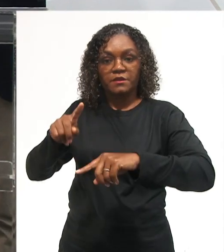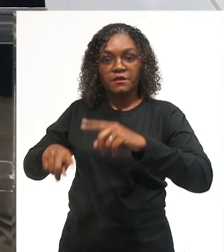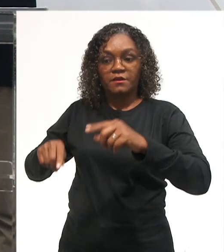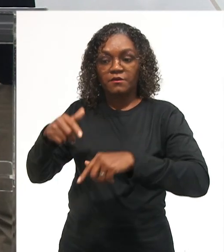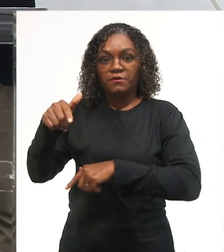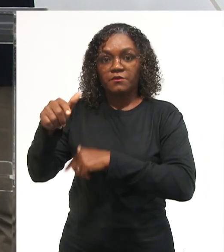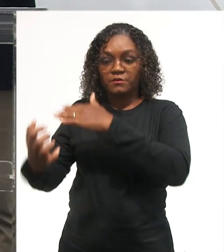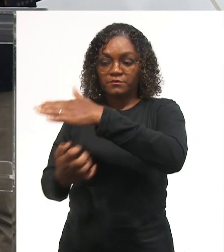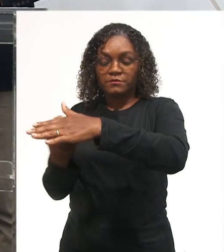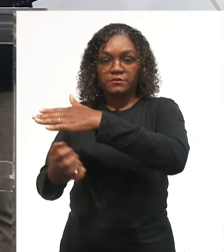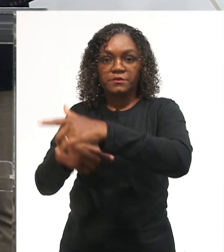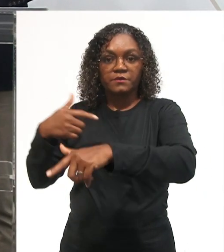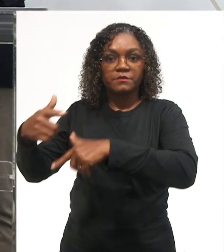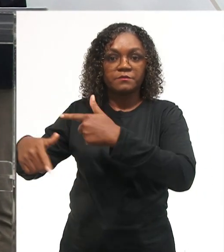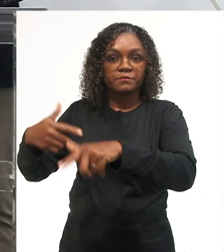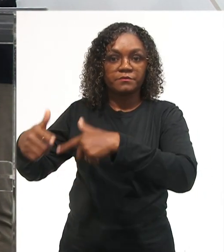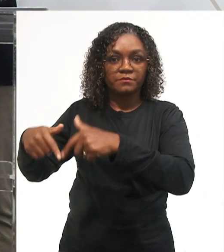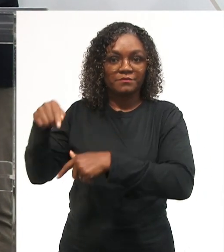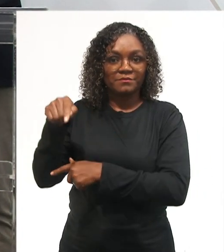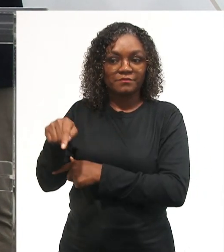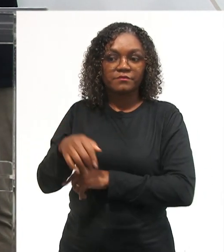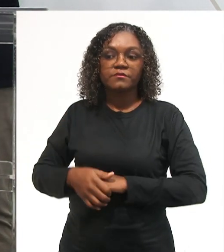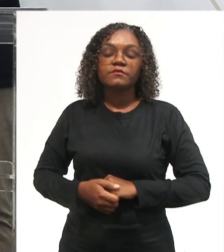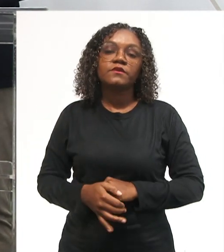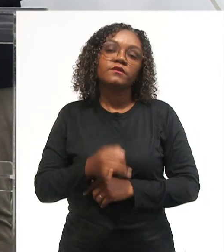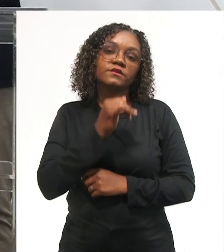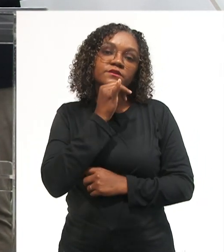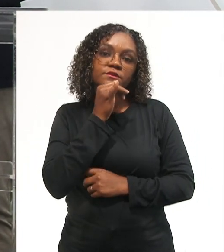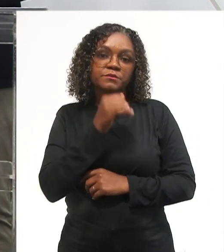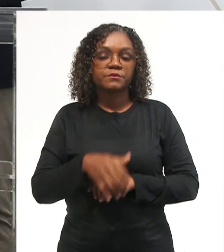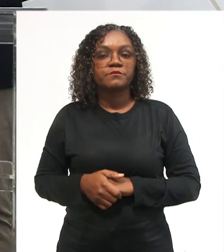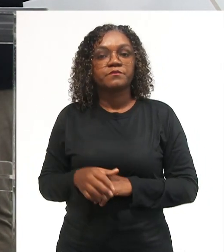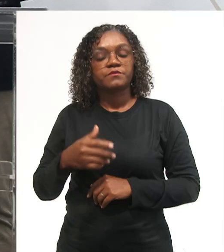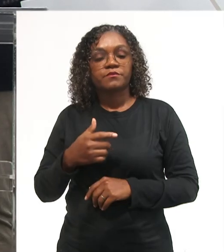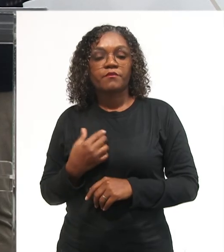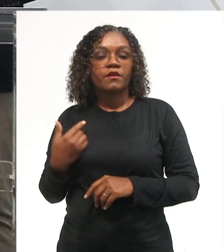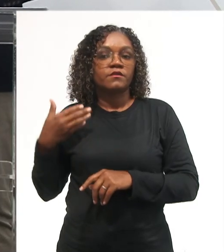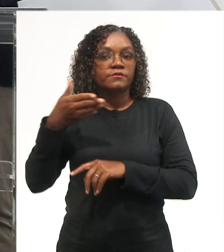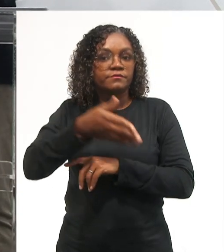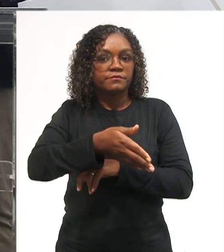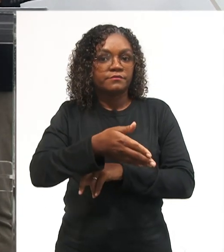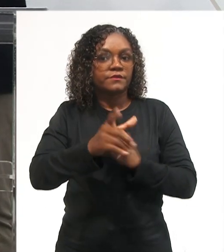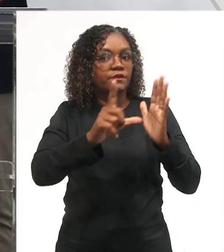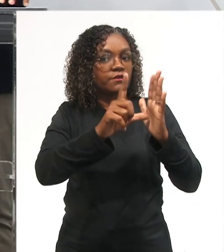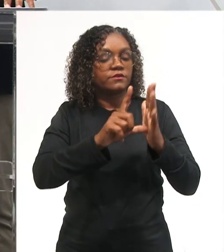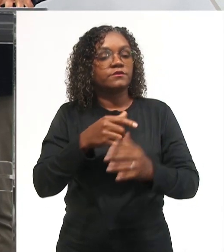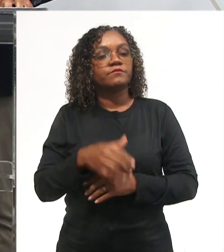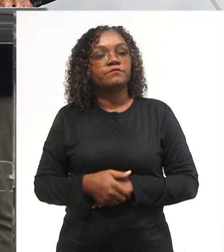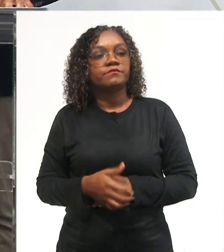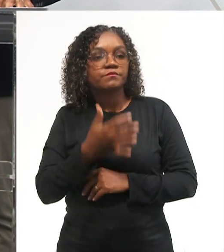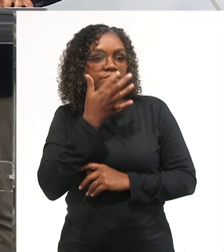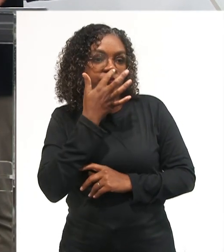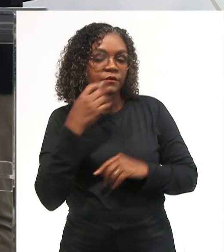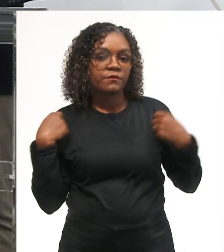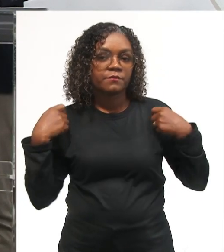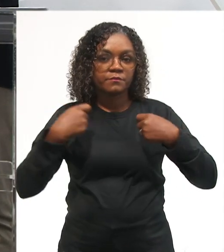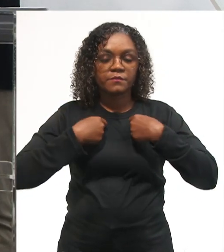de mercado, se eu chego até uma loja e só tem esse único blazer e eu ofereço um